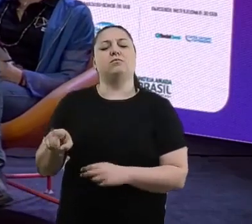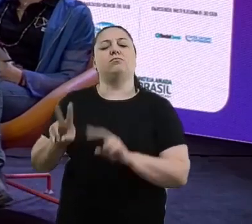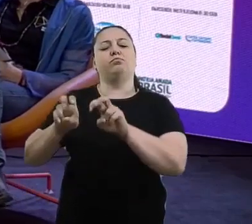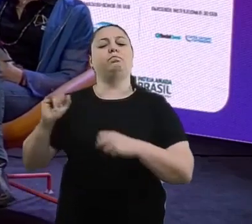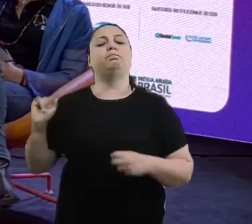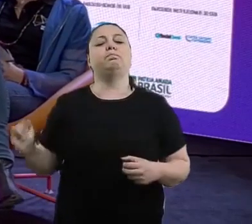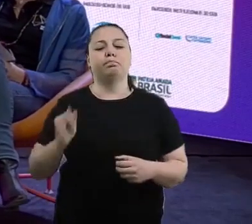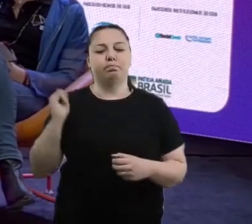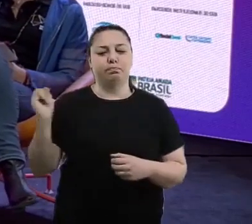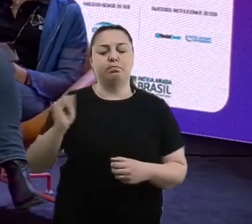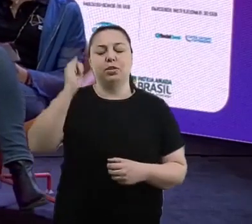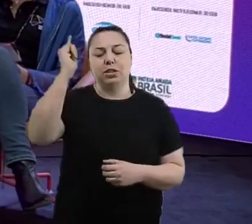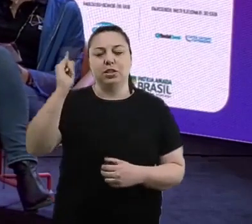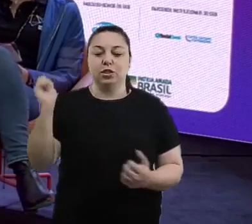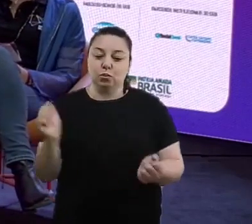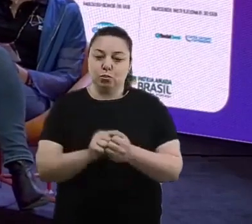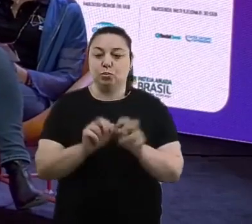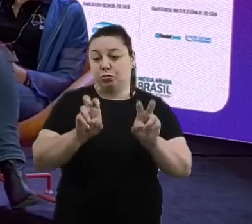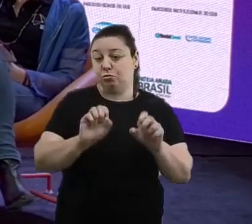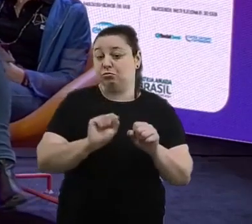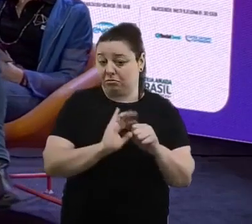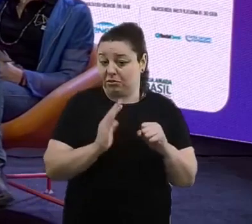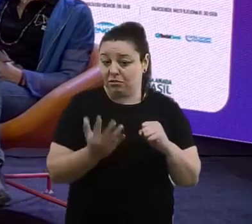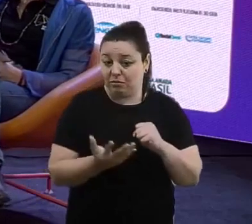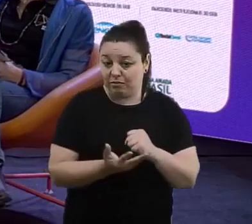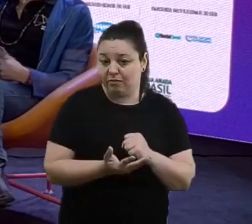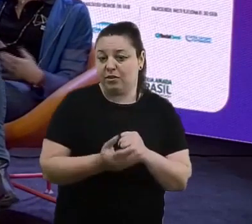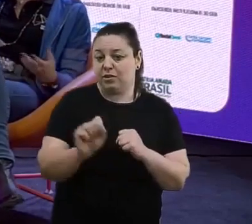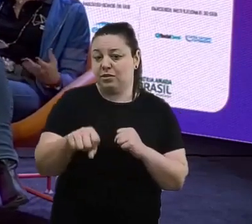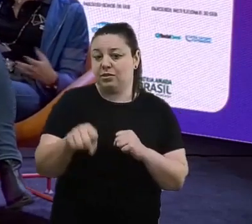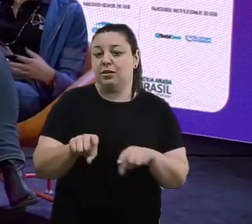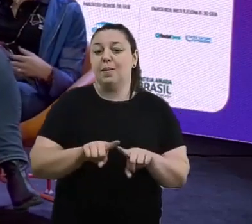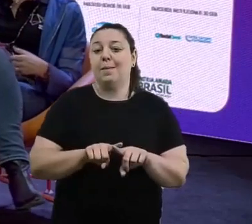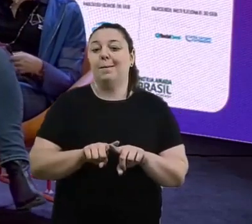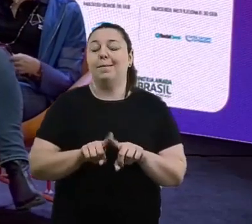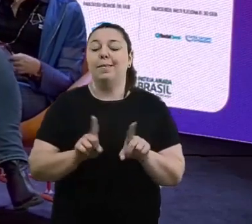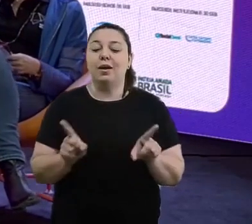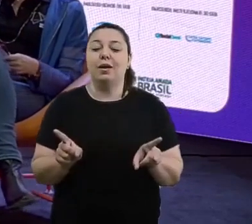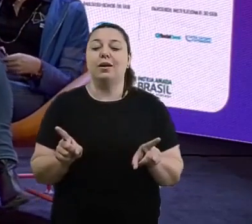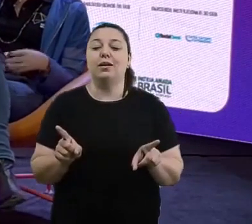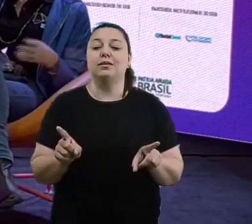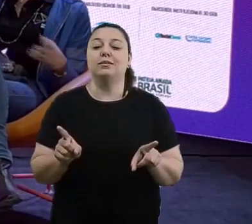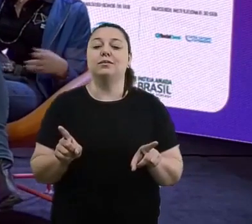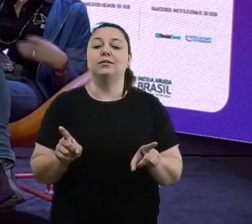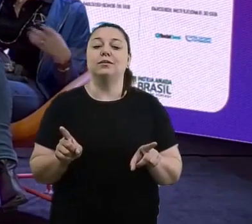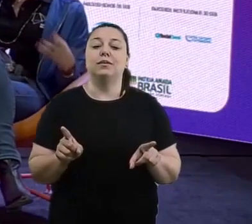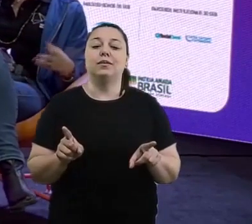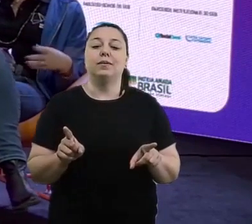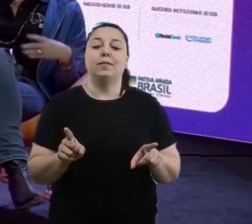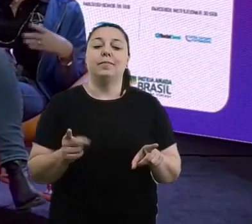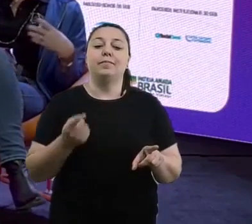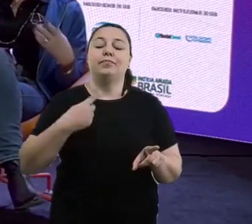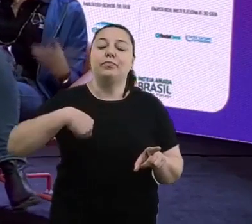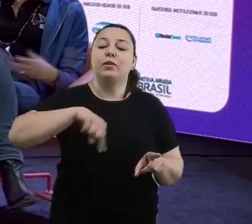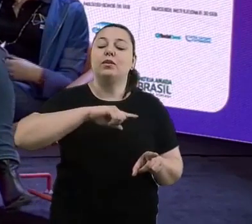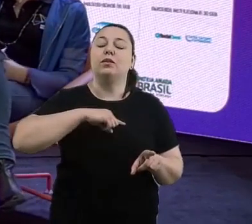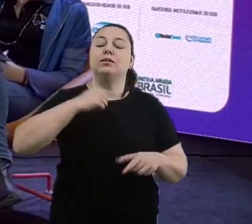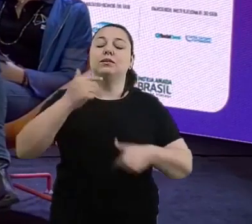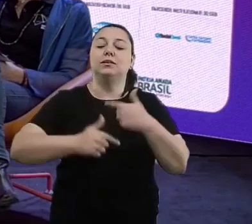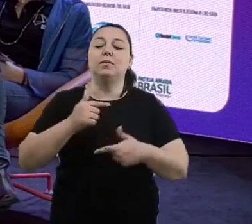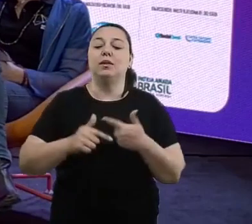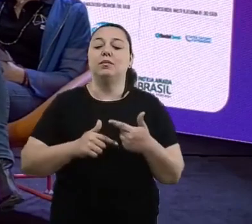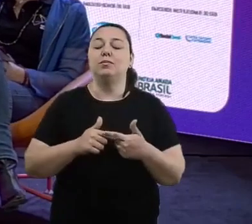trabalhamos com Pentaho, né, e isso realmente o tempo não foi oportuno, não criou condições de avançarmos muito nessa ferramenta, o trabalho de